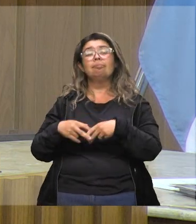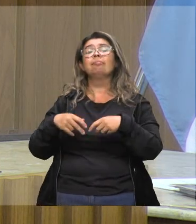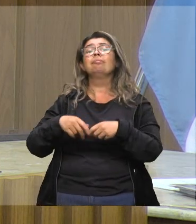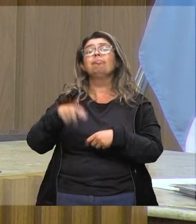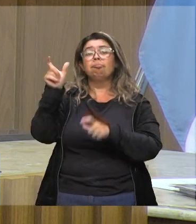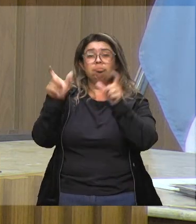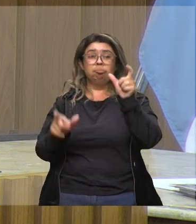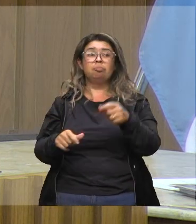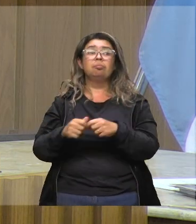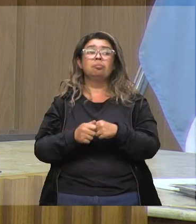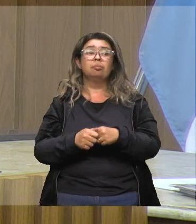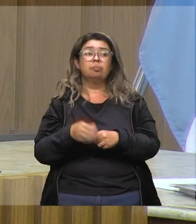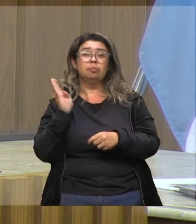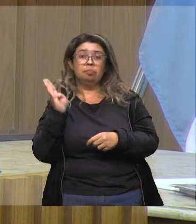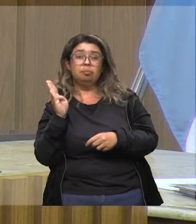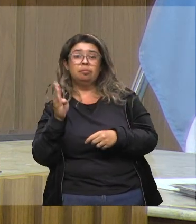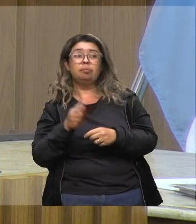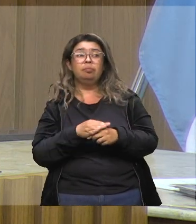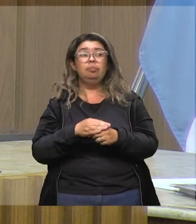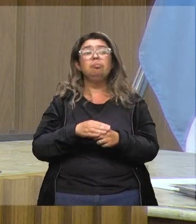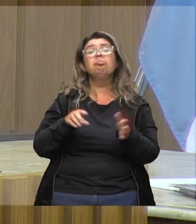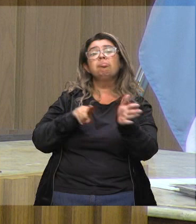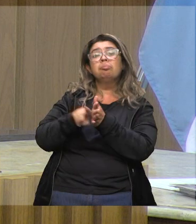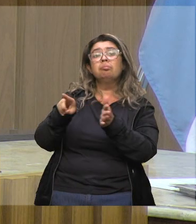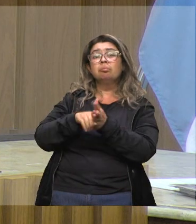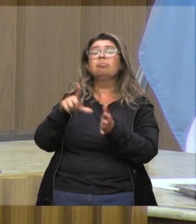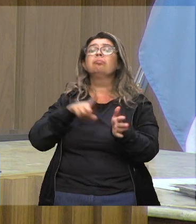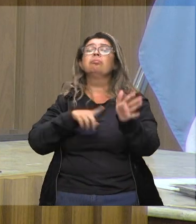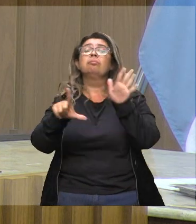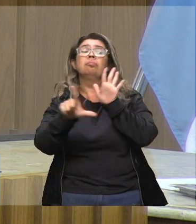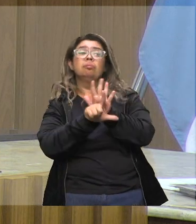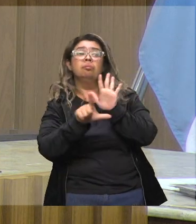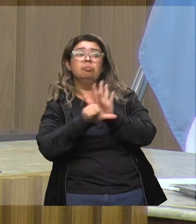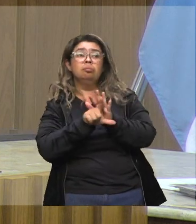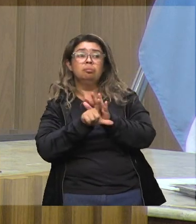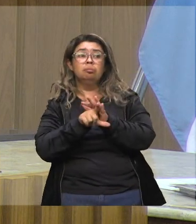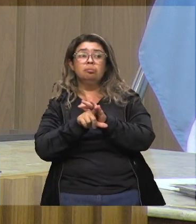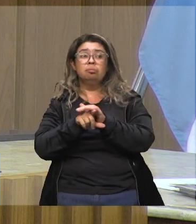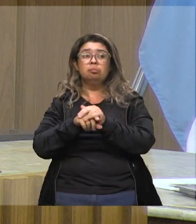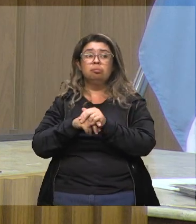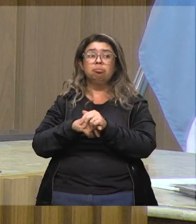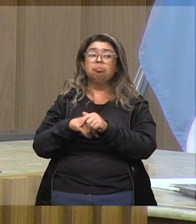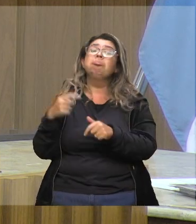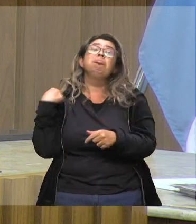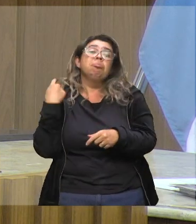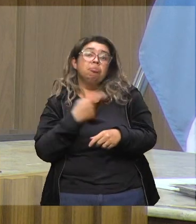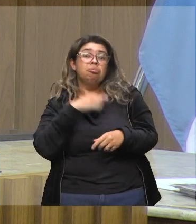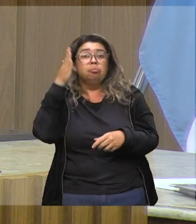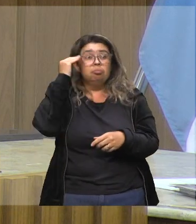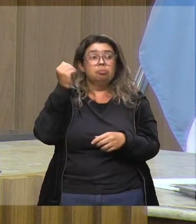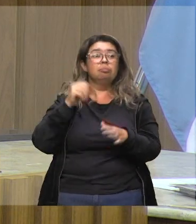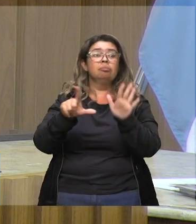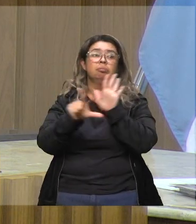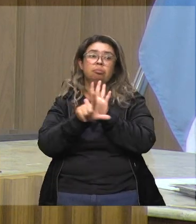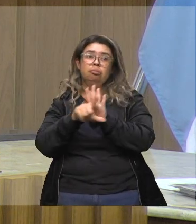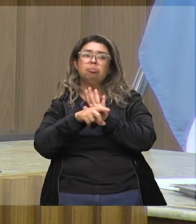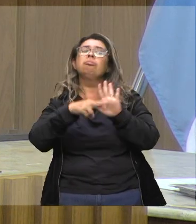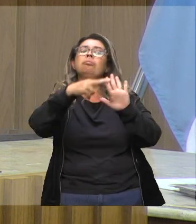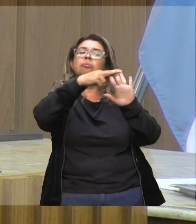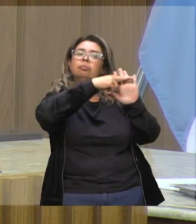contato perguntando se existia uma lei a respeito disso aí. E, pelo que a gente sabe, não existe uma lei. Existe uma norma lá,